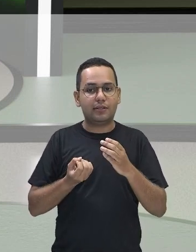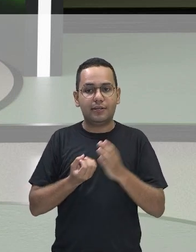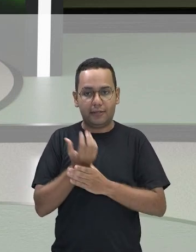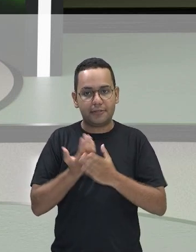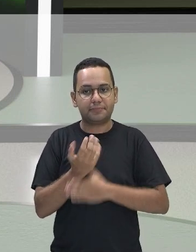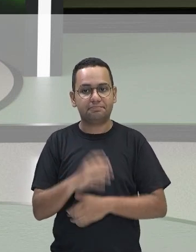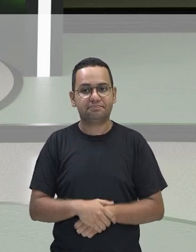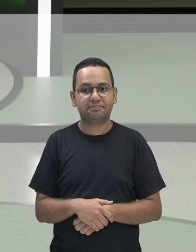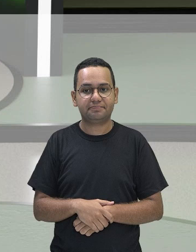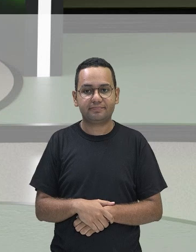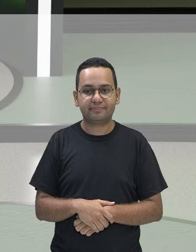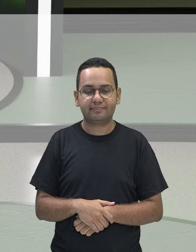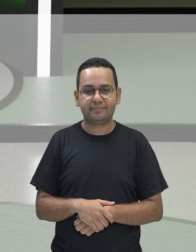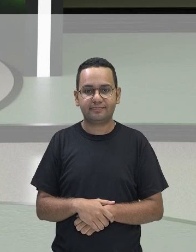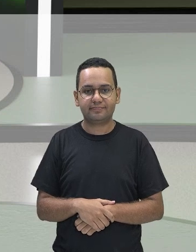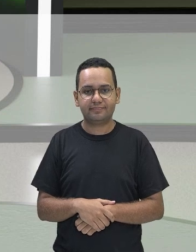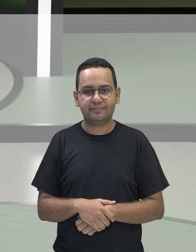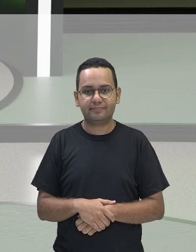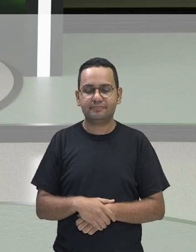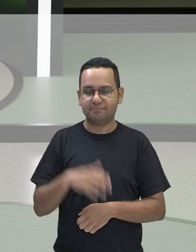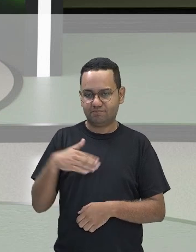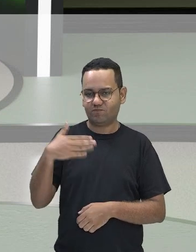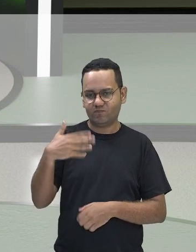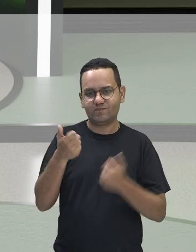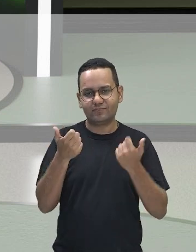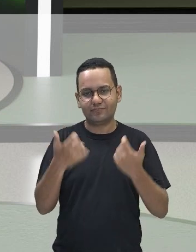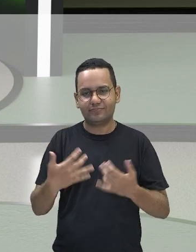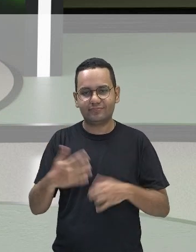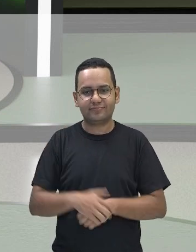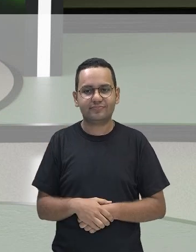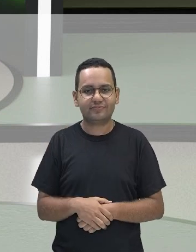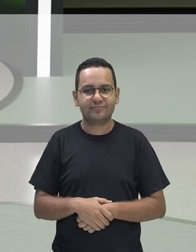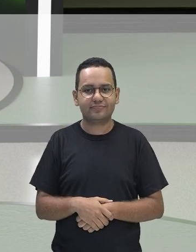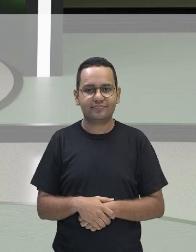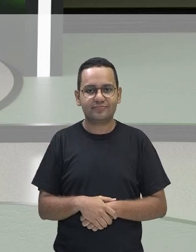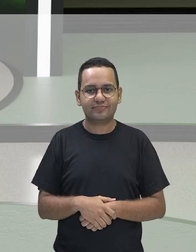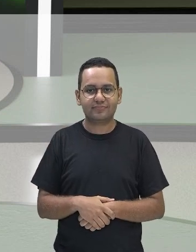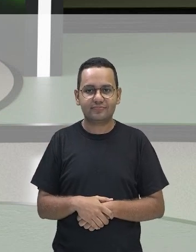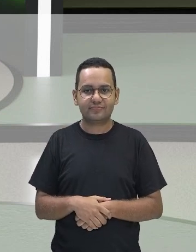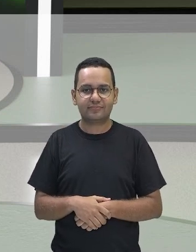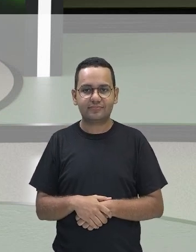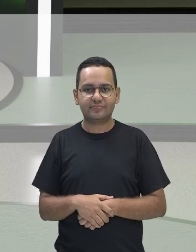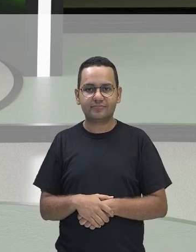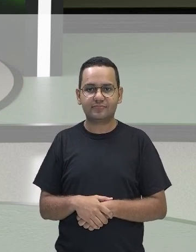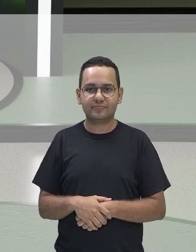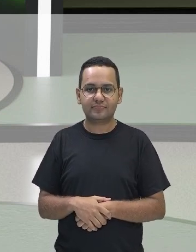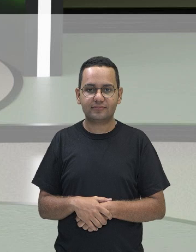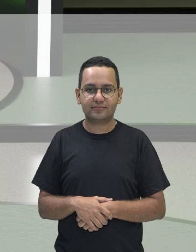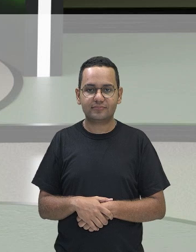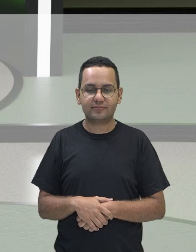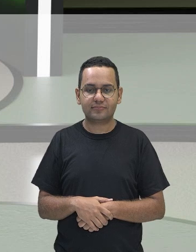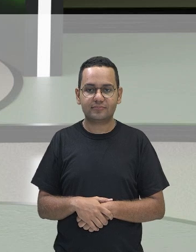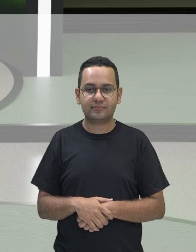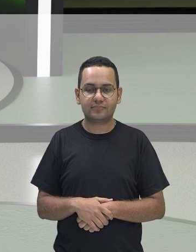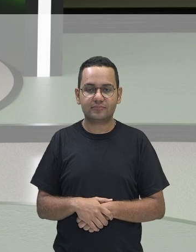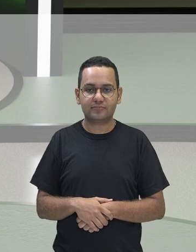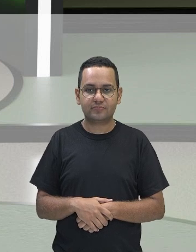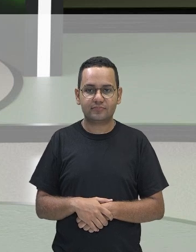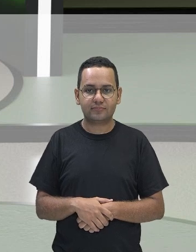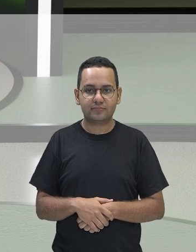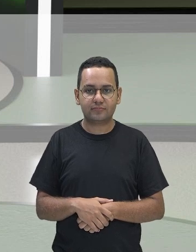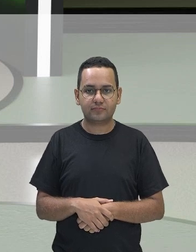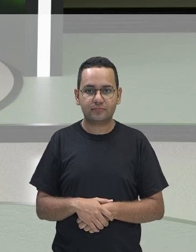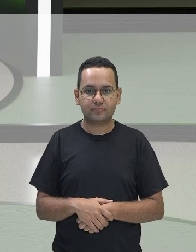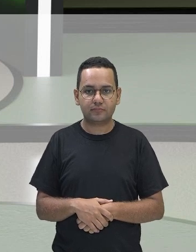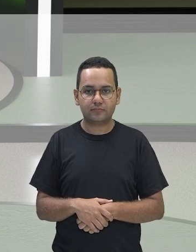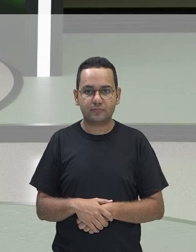trago daqui a pouco para explicar isso mais para vocês, depois que a gente tratar, por exemplo, das